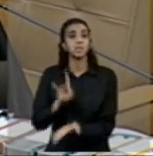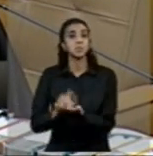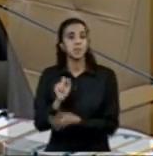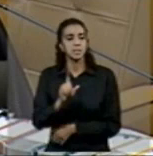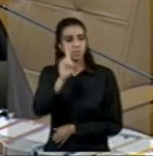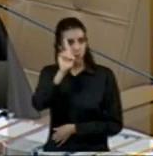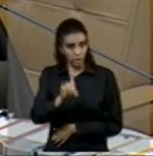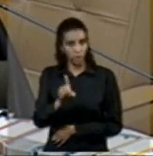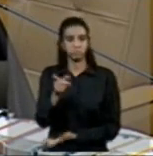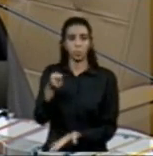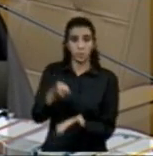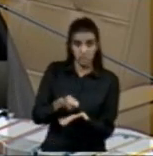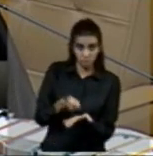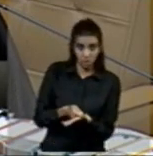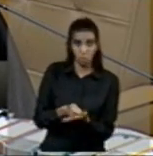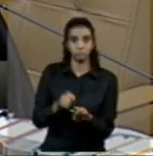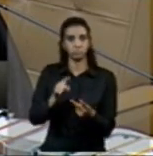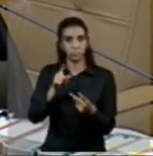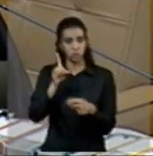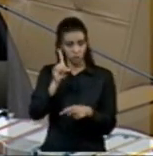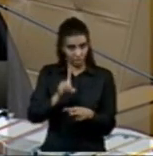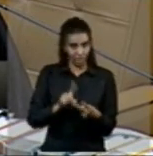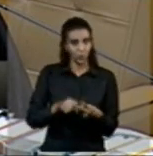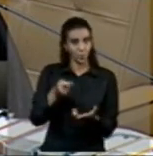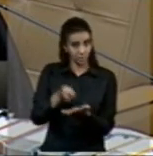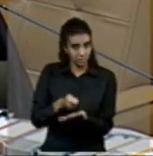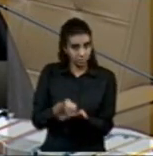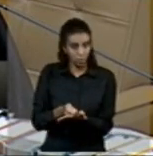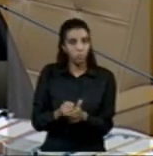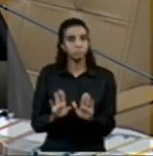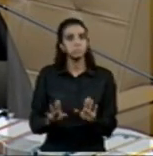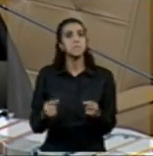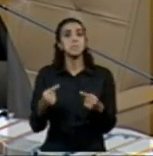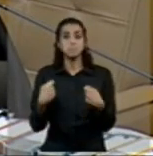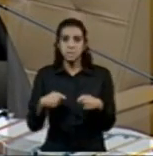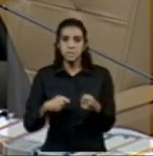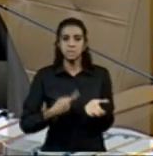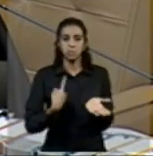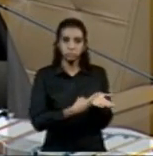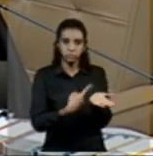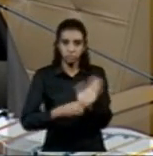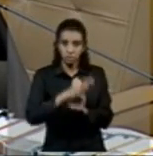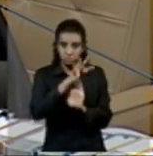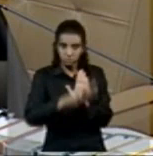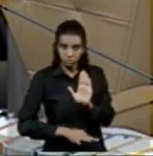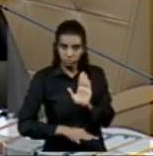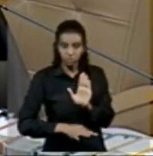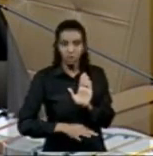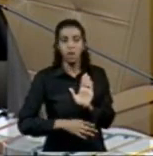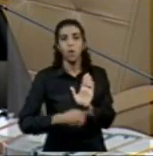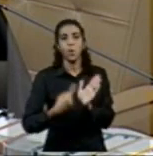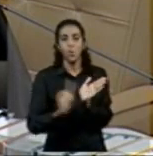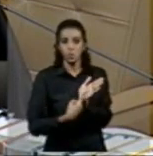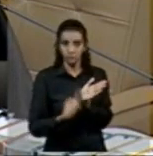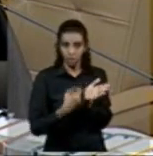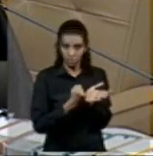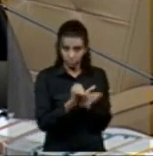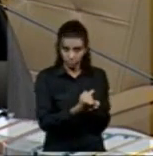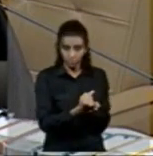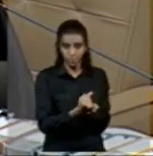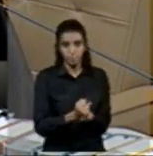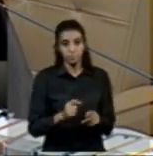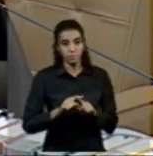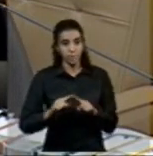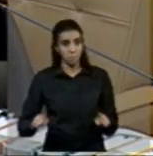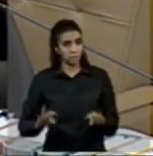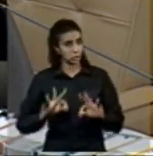e obrigações que dali decorrem prescindem de acordo escrito ou formalização prévia, mas se afirmam substancialmente para